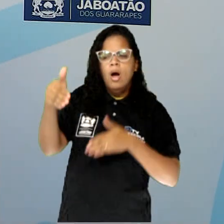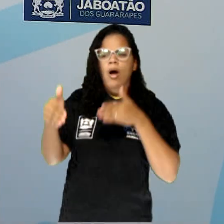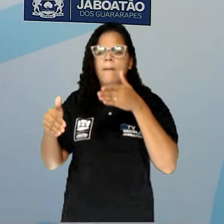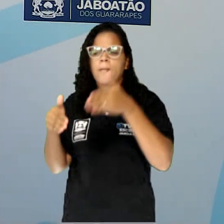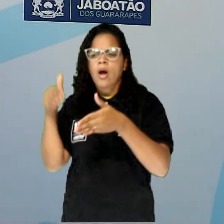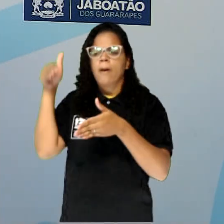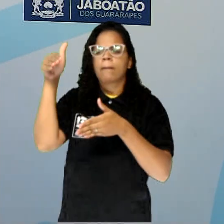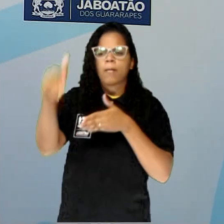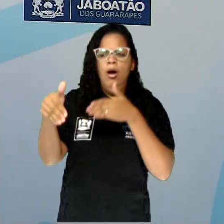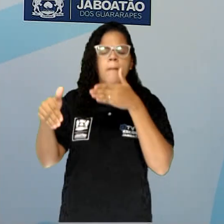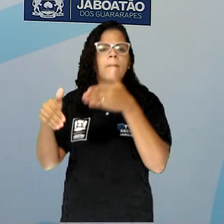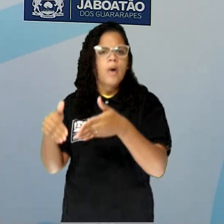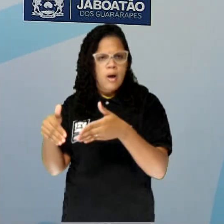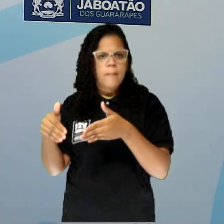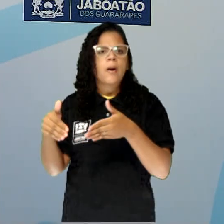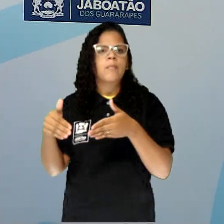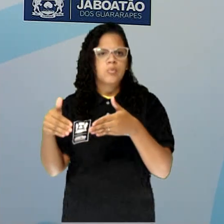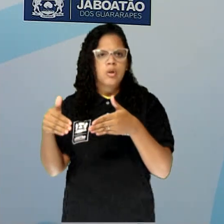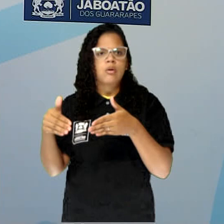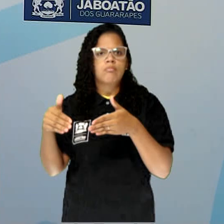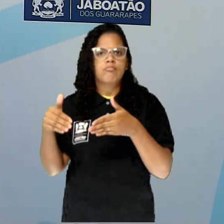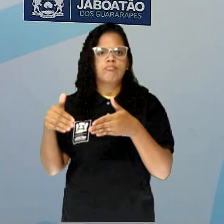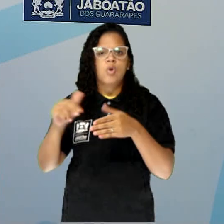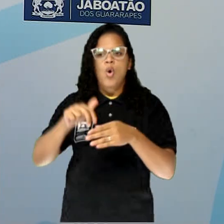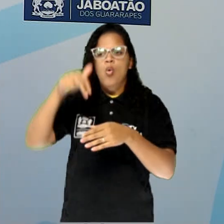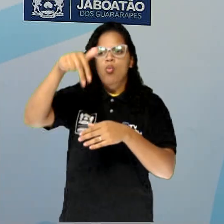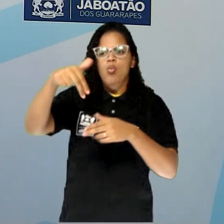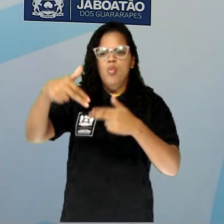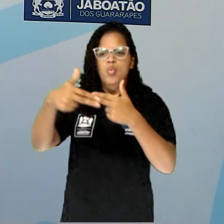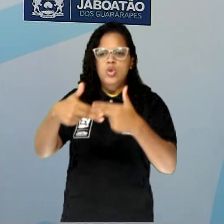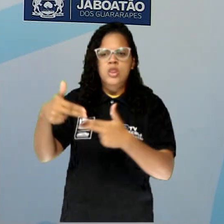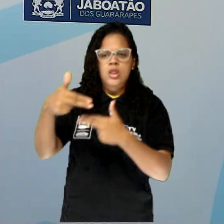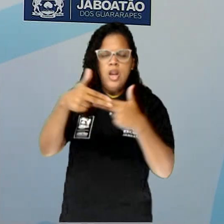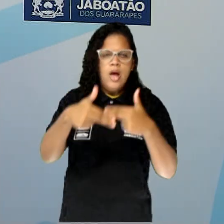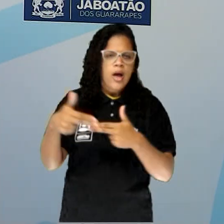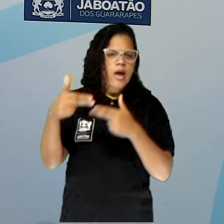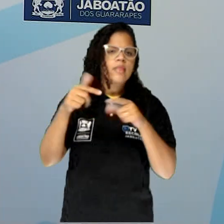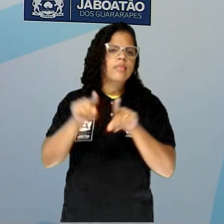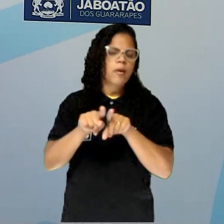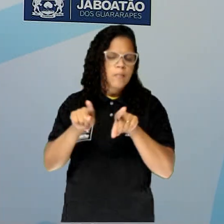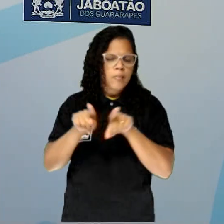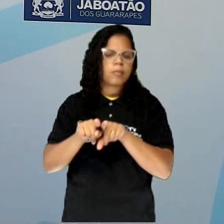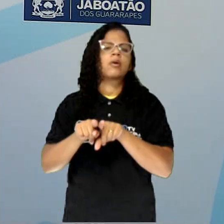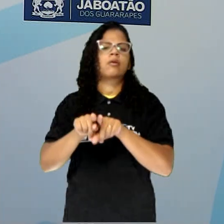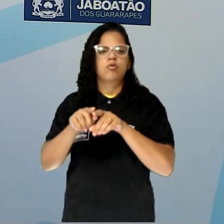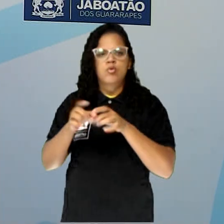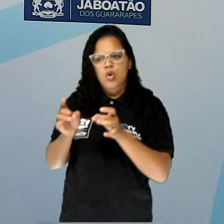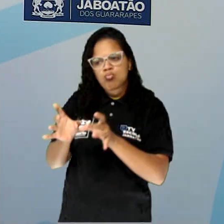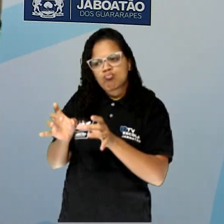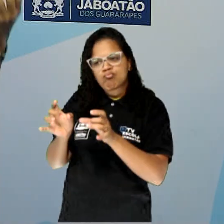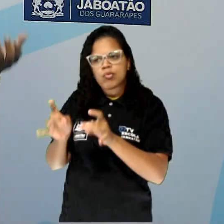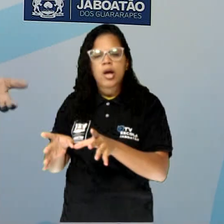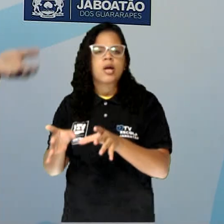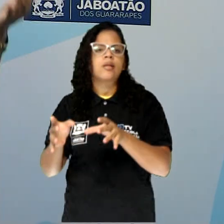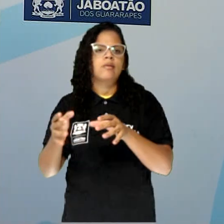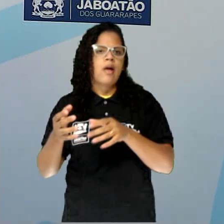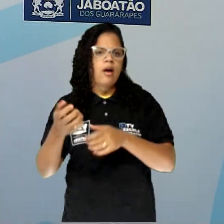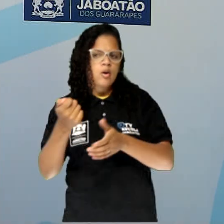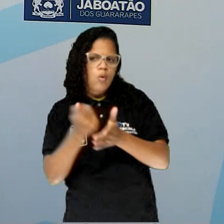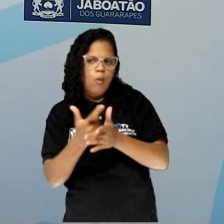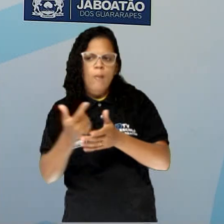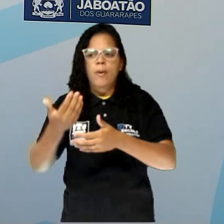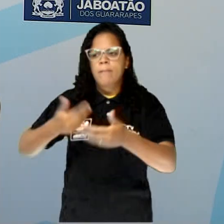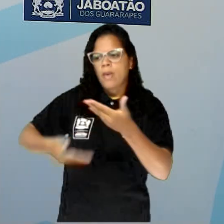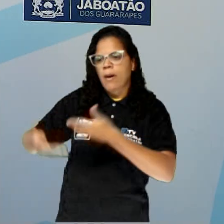poder pegar o trem e foi tendo, por exemplo, comércio, pessoas começaram a comercializar ao redor, outras pessoas começaram